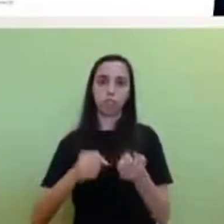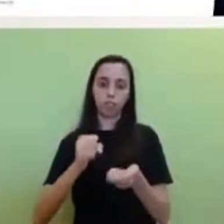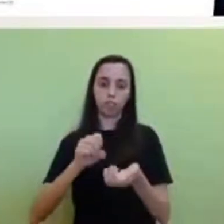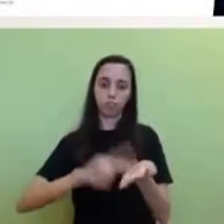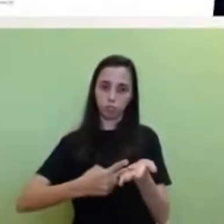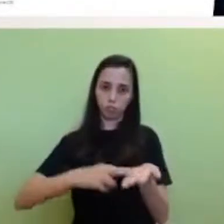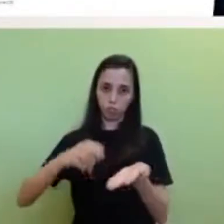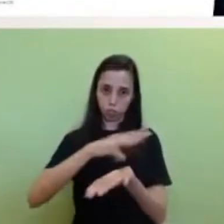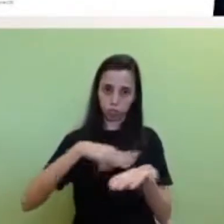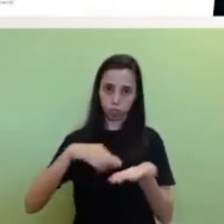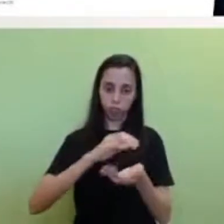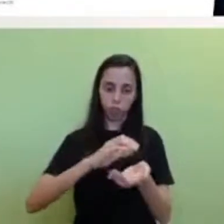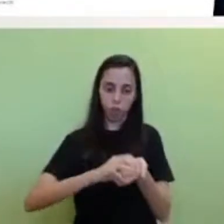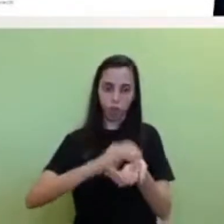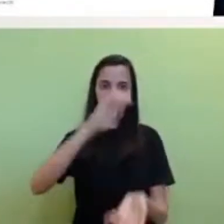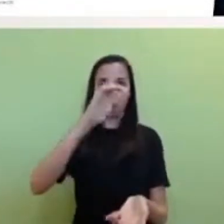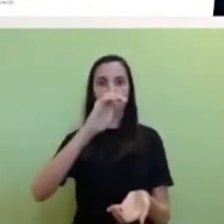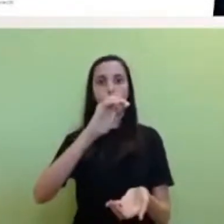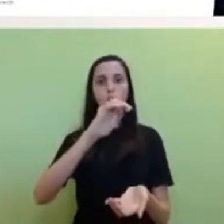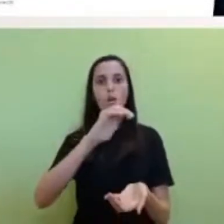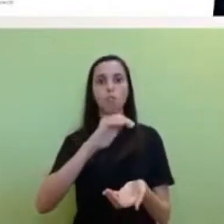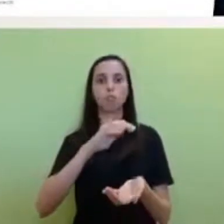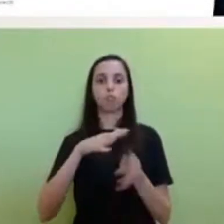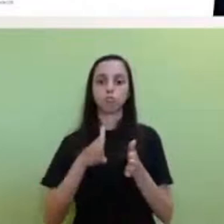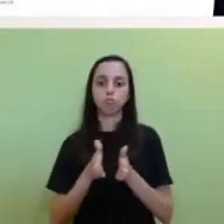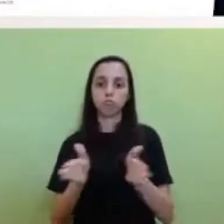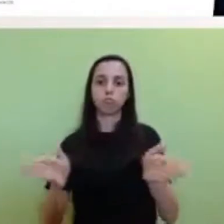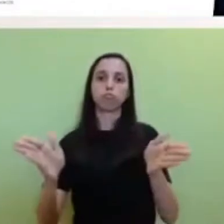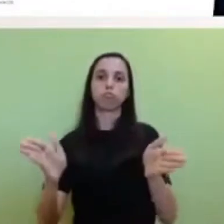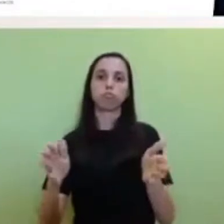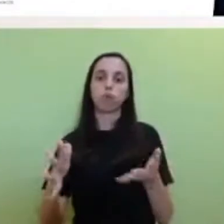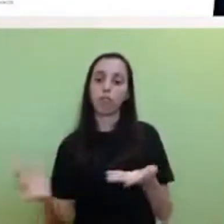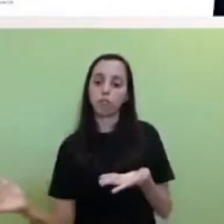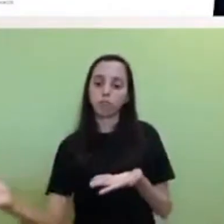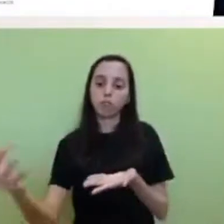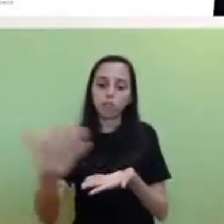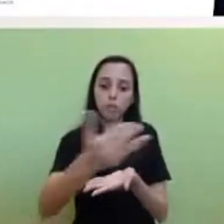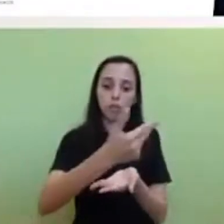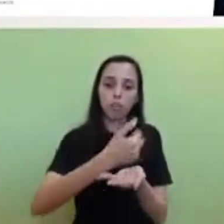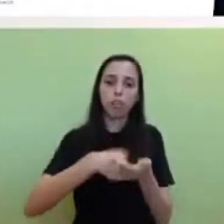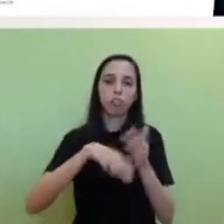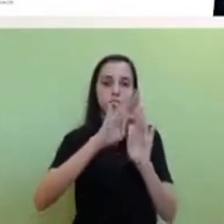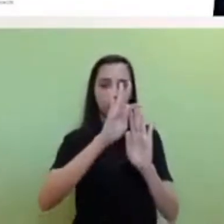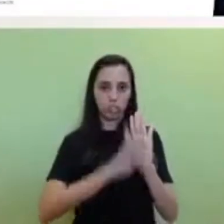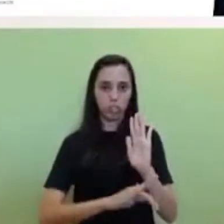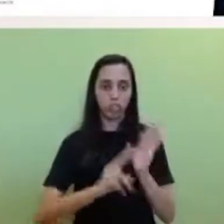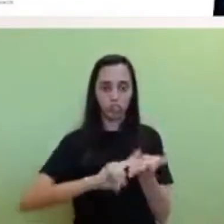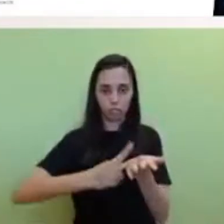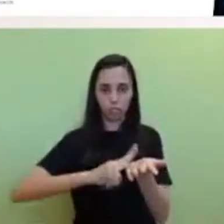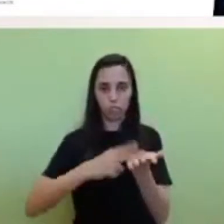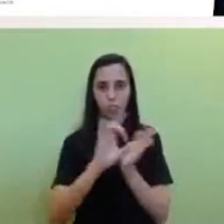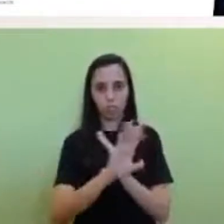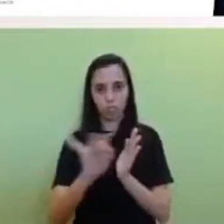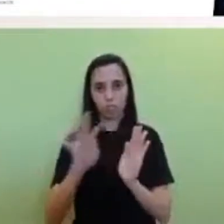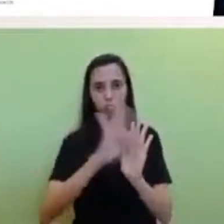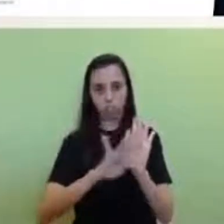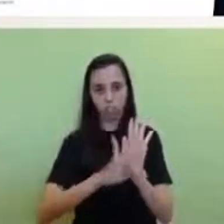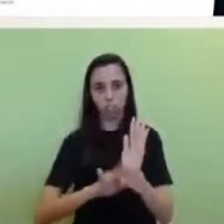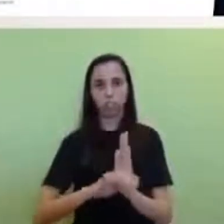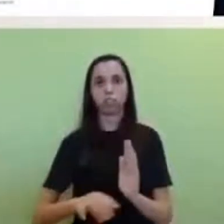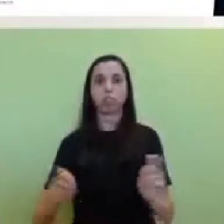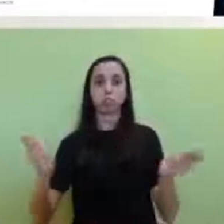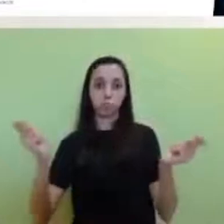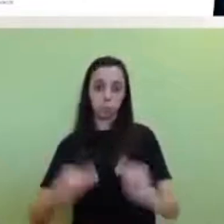sinais, que é um corpus paralelo. É uma coletânea de textos e as traduções desses textos. Então, eu tenho a possibilidade de